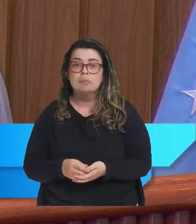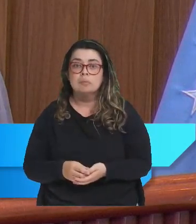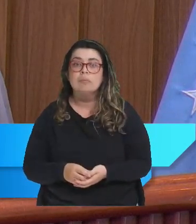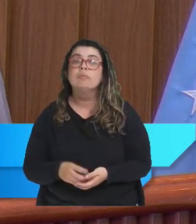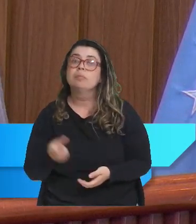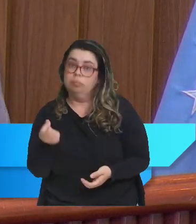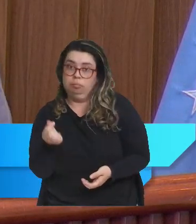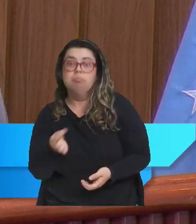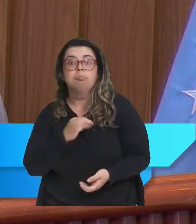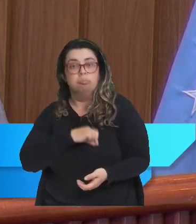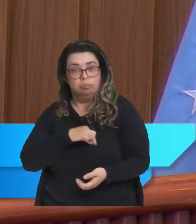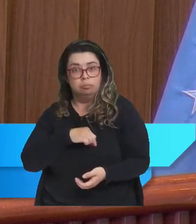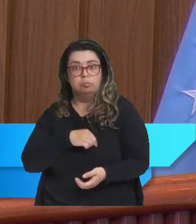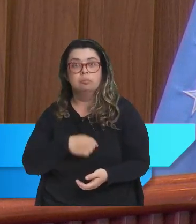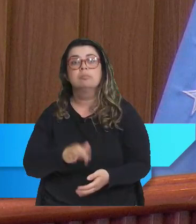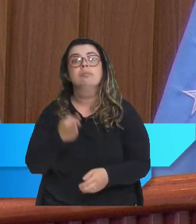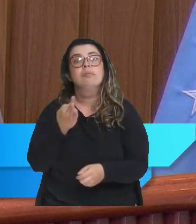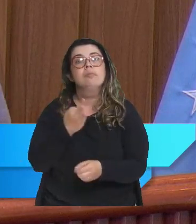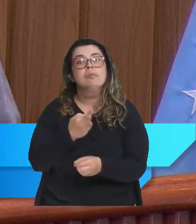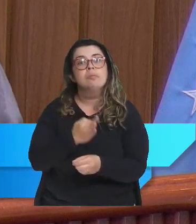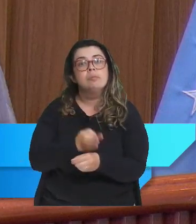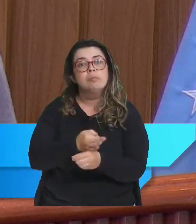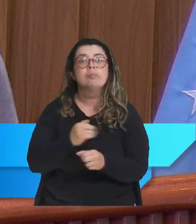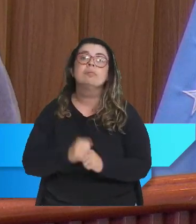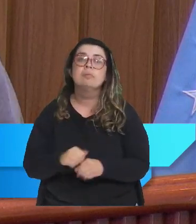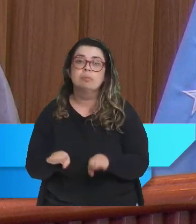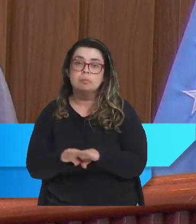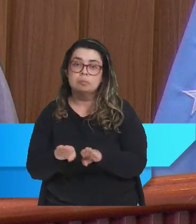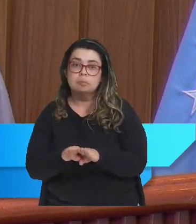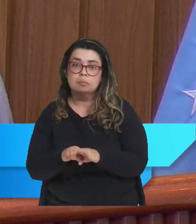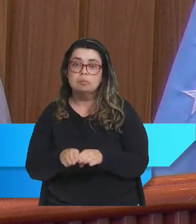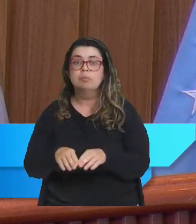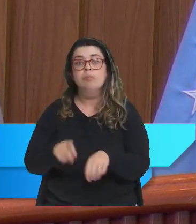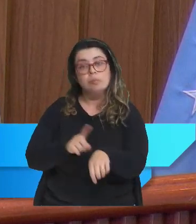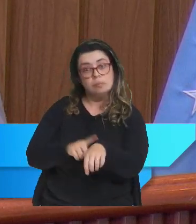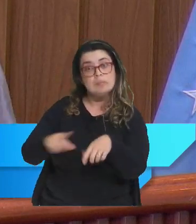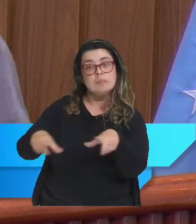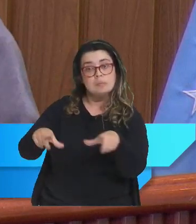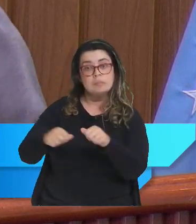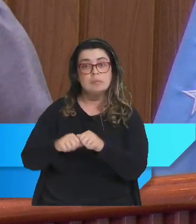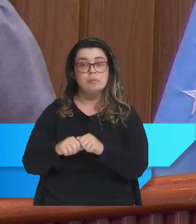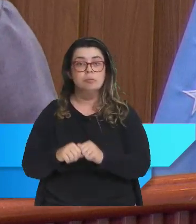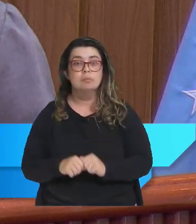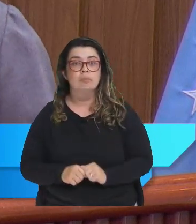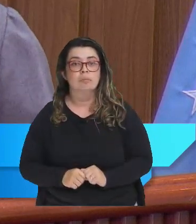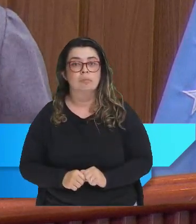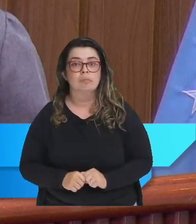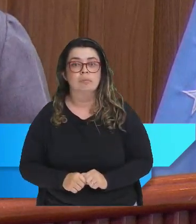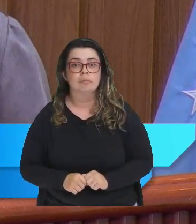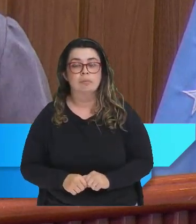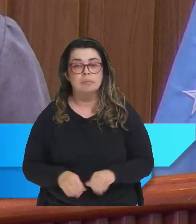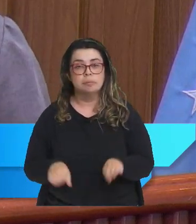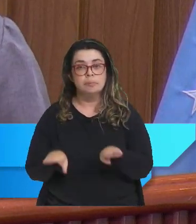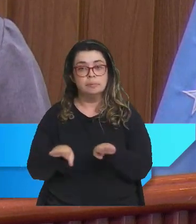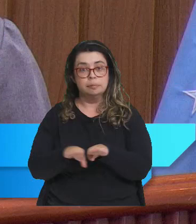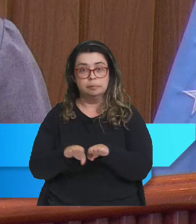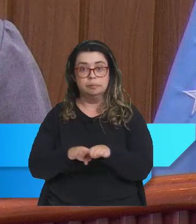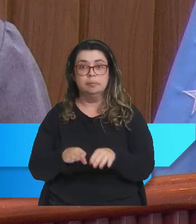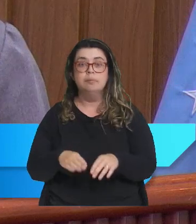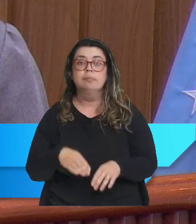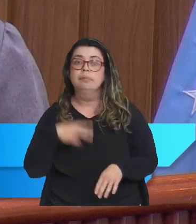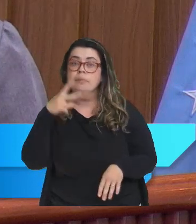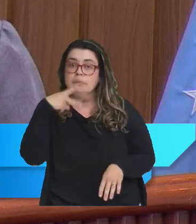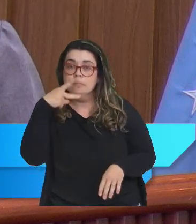trabalho, mas ele não recebeu, mas também não recebeu a sua promoção. Também gostaria de estar